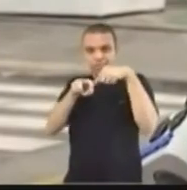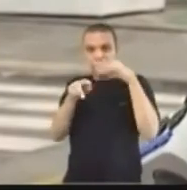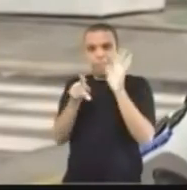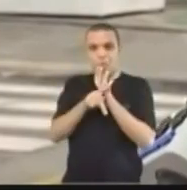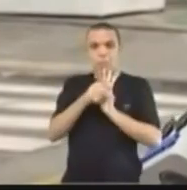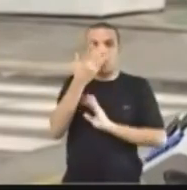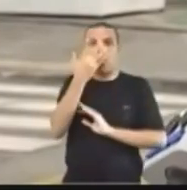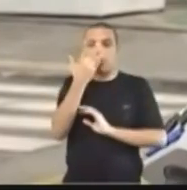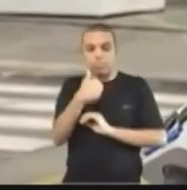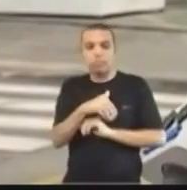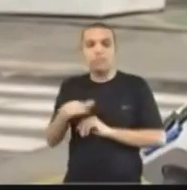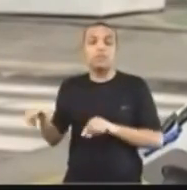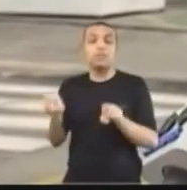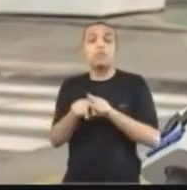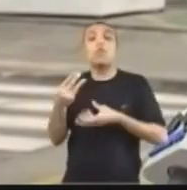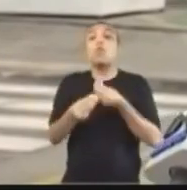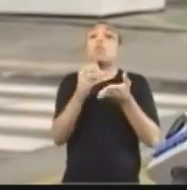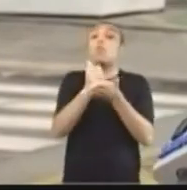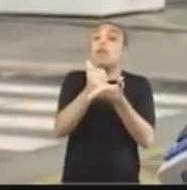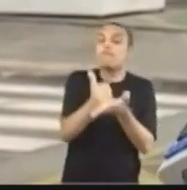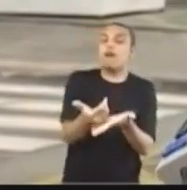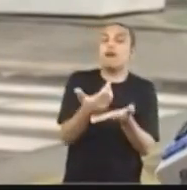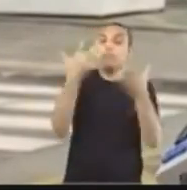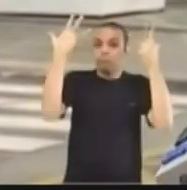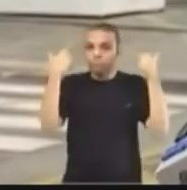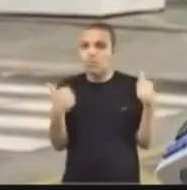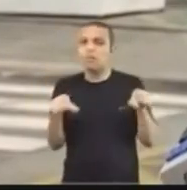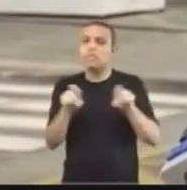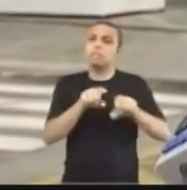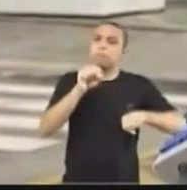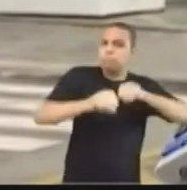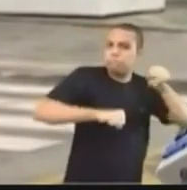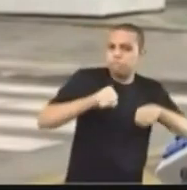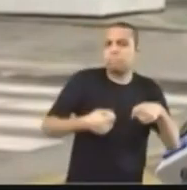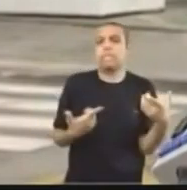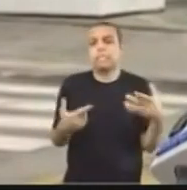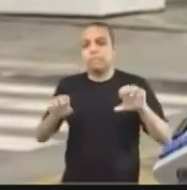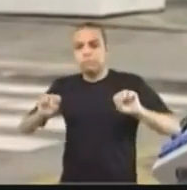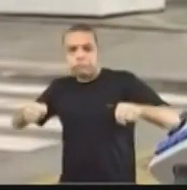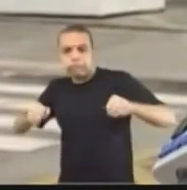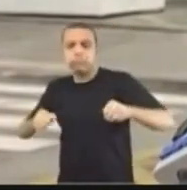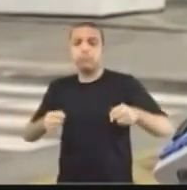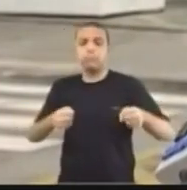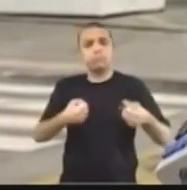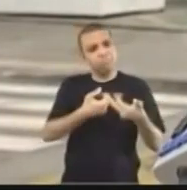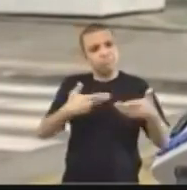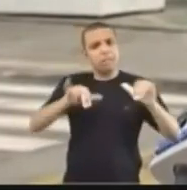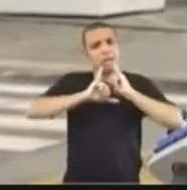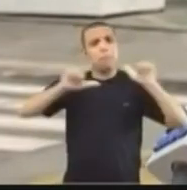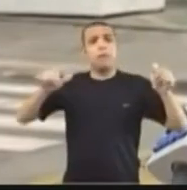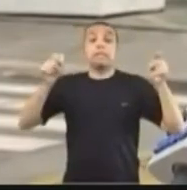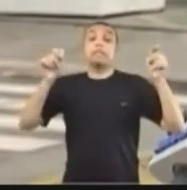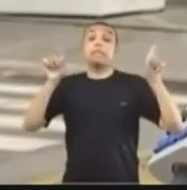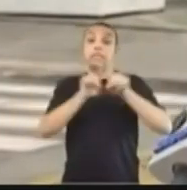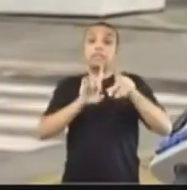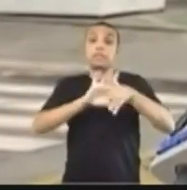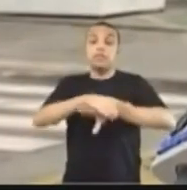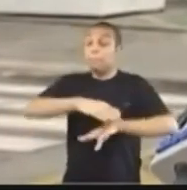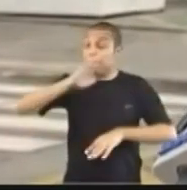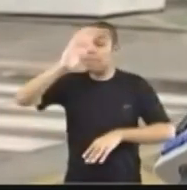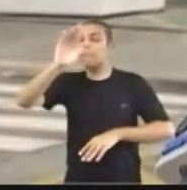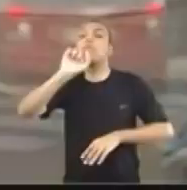eh campanhas também com motociclistas com ciclistas campanhas de segurança e pedestre